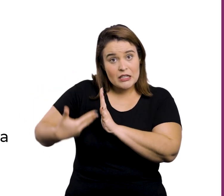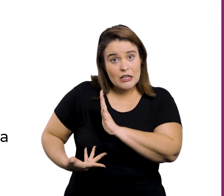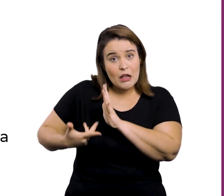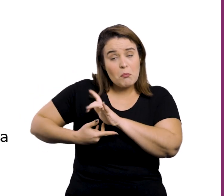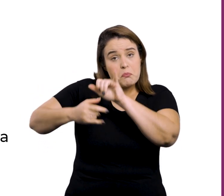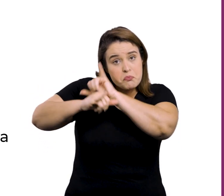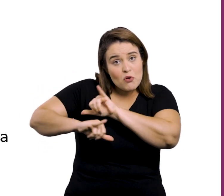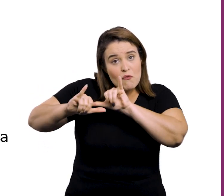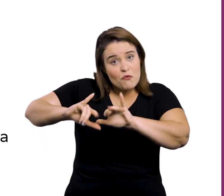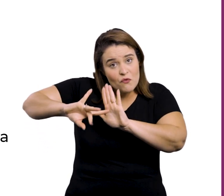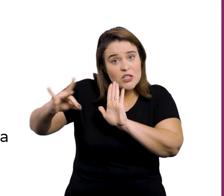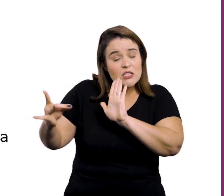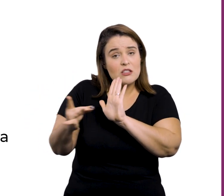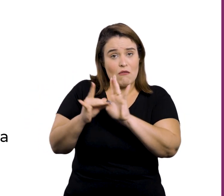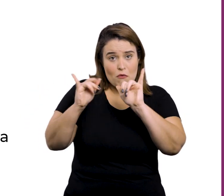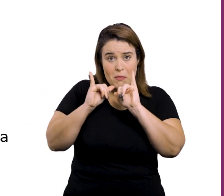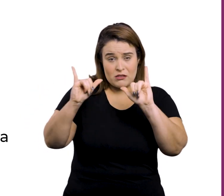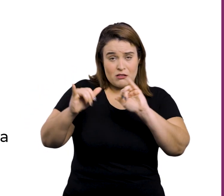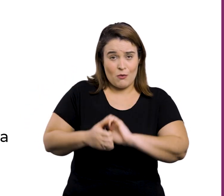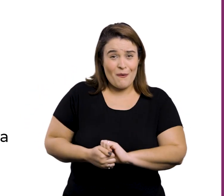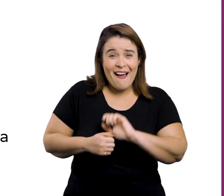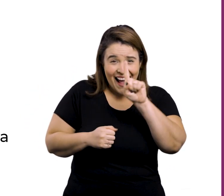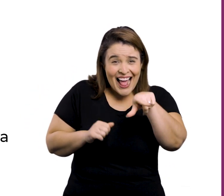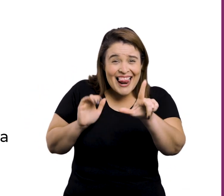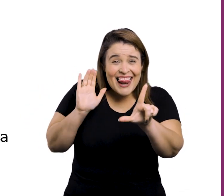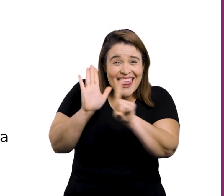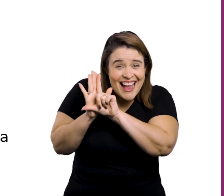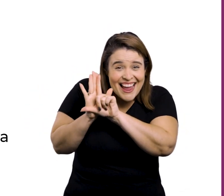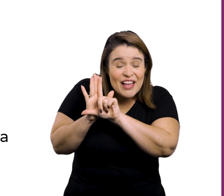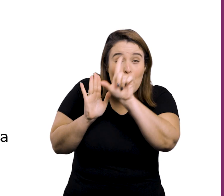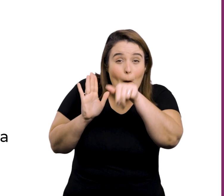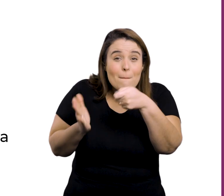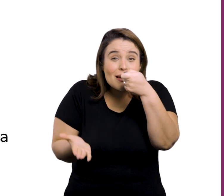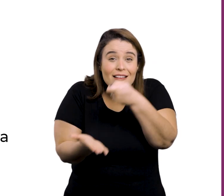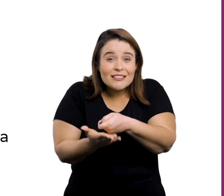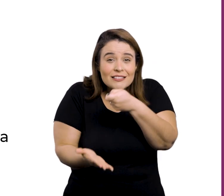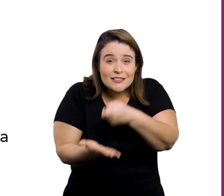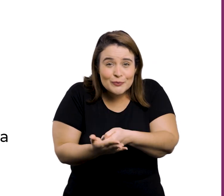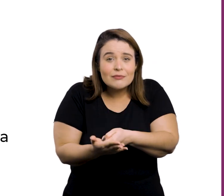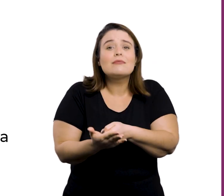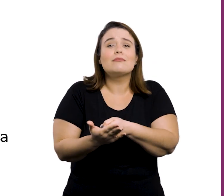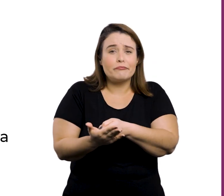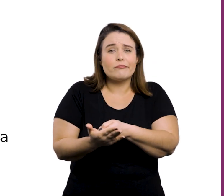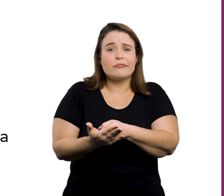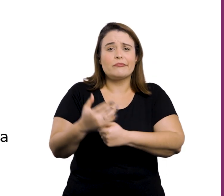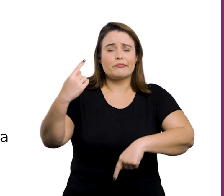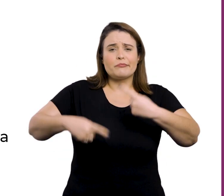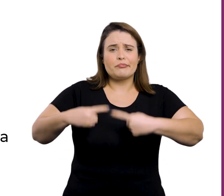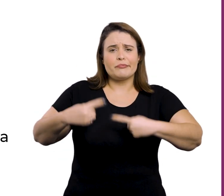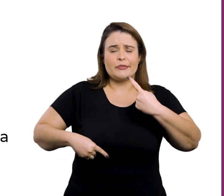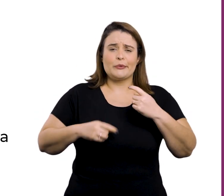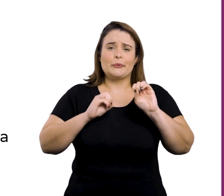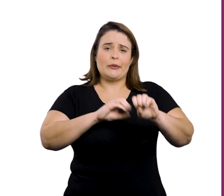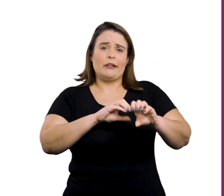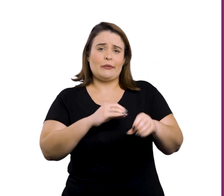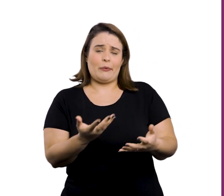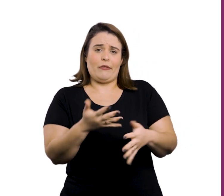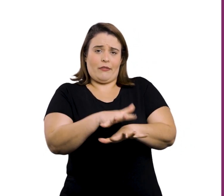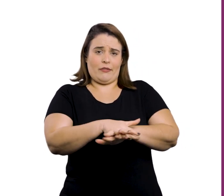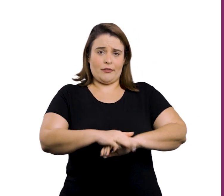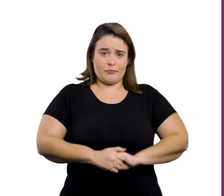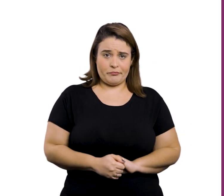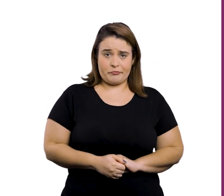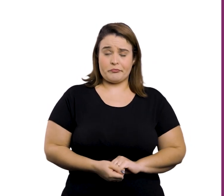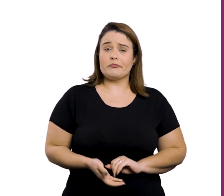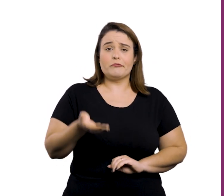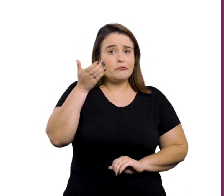sinais nos veículos oficiais de informação, está empenhando em desconstruir a política de educação inclusiva. Há,